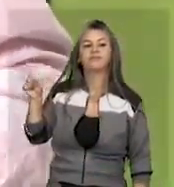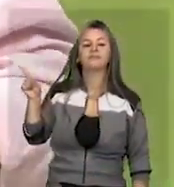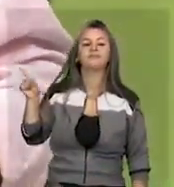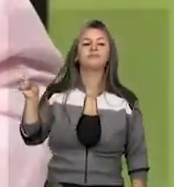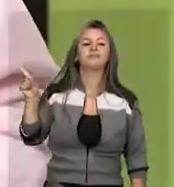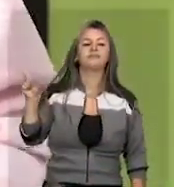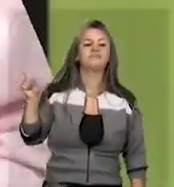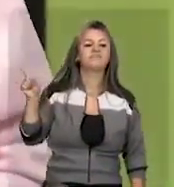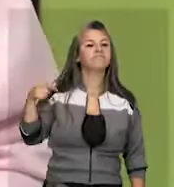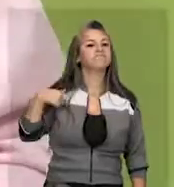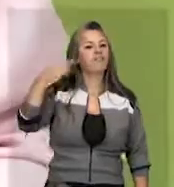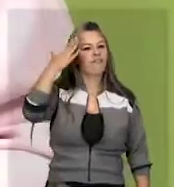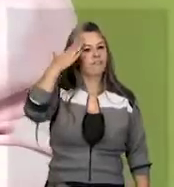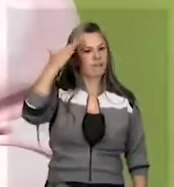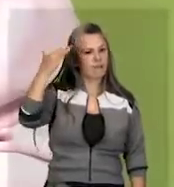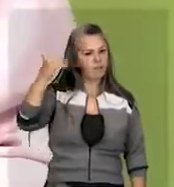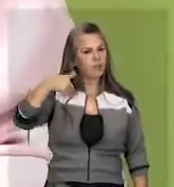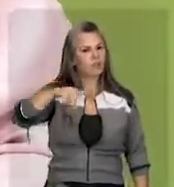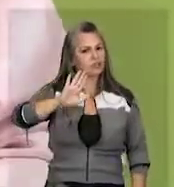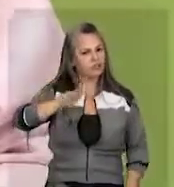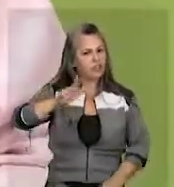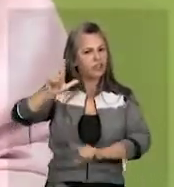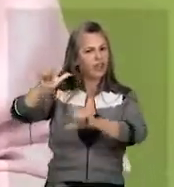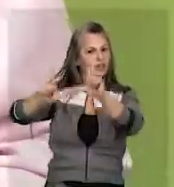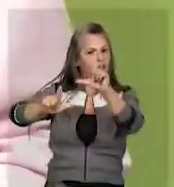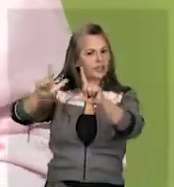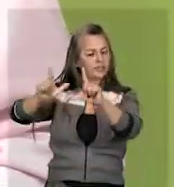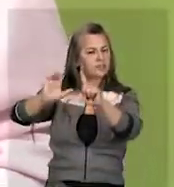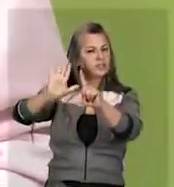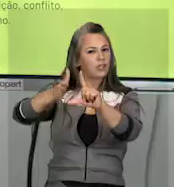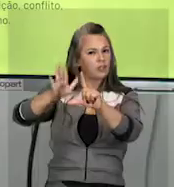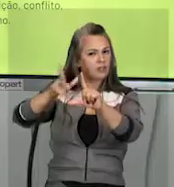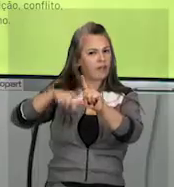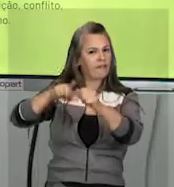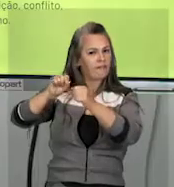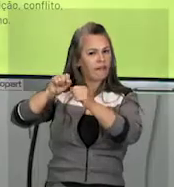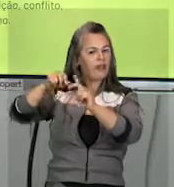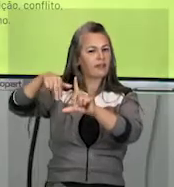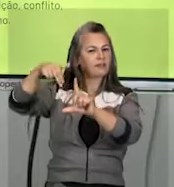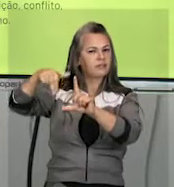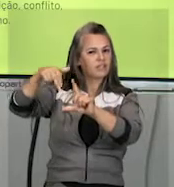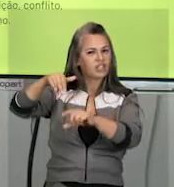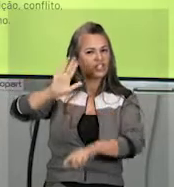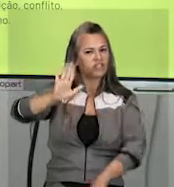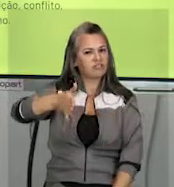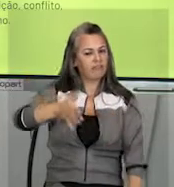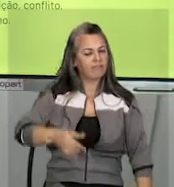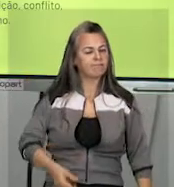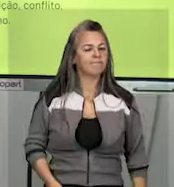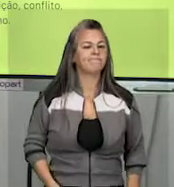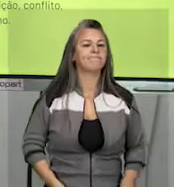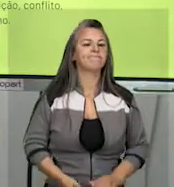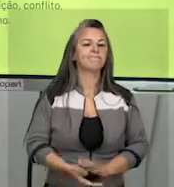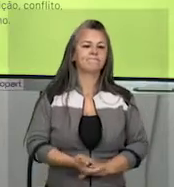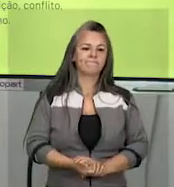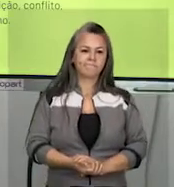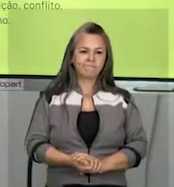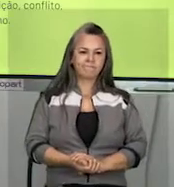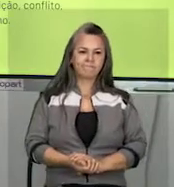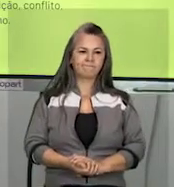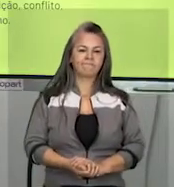Gomes, famoso, foi para televisão. Também sugiro que você leia um dia e também assista depois. Ele foi encenado já